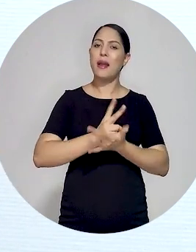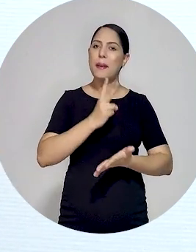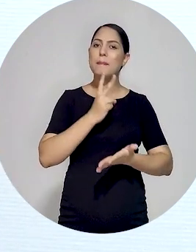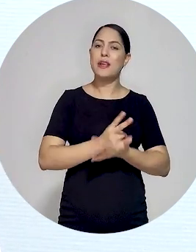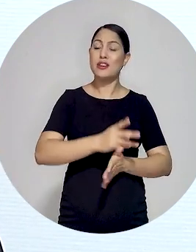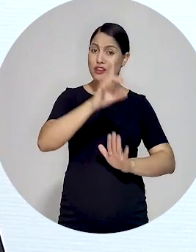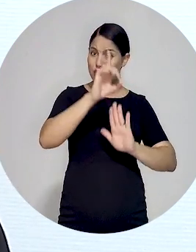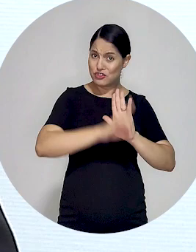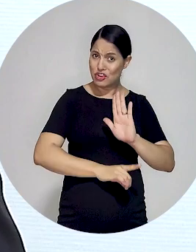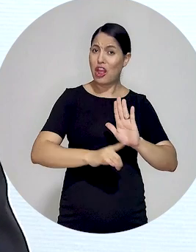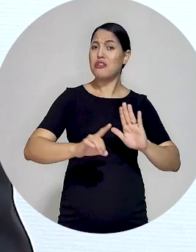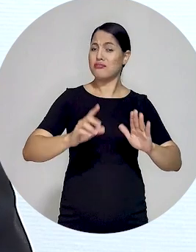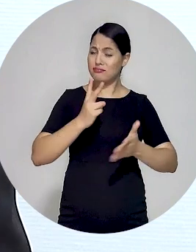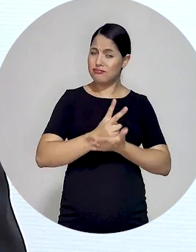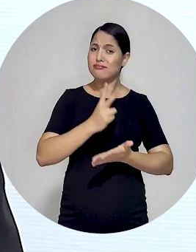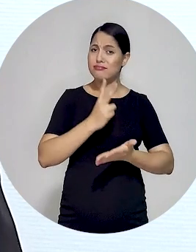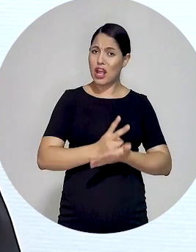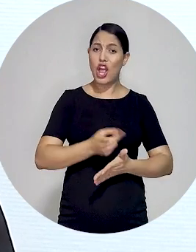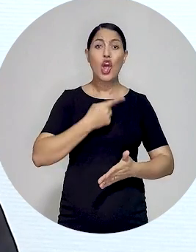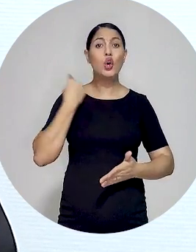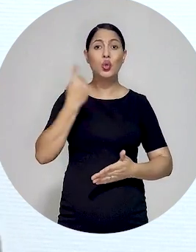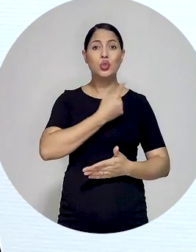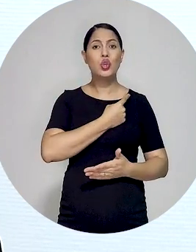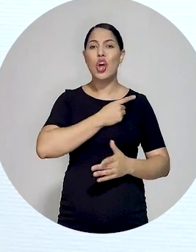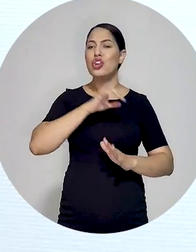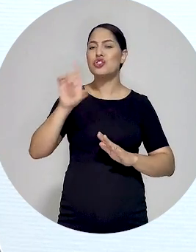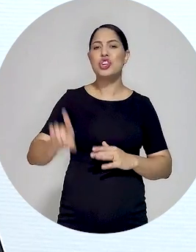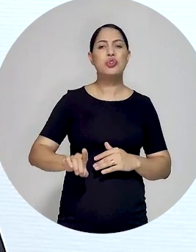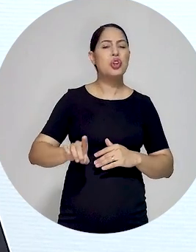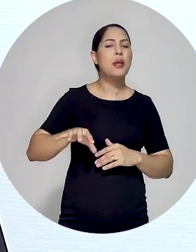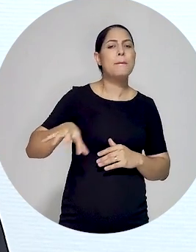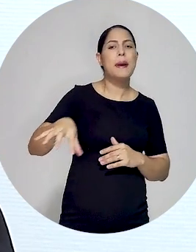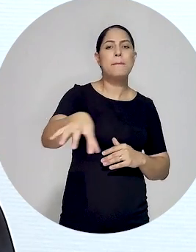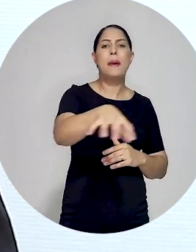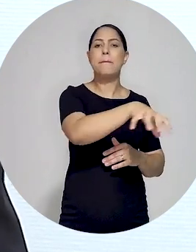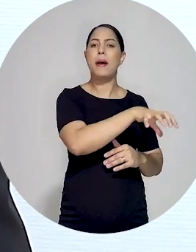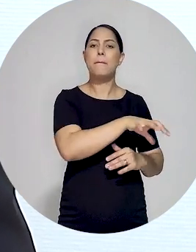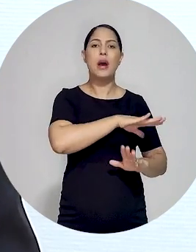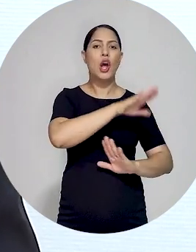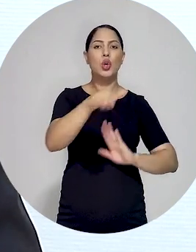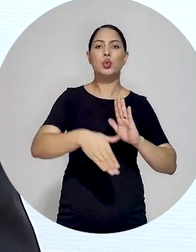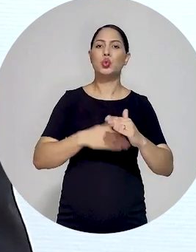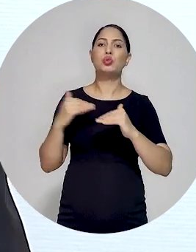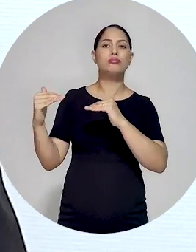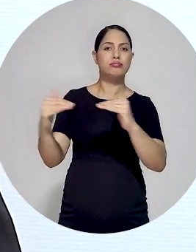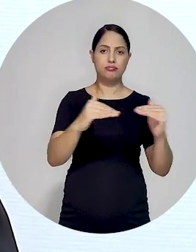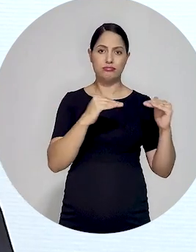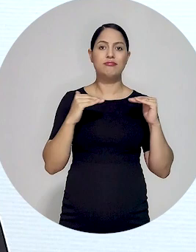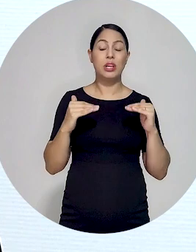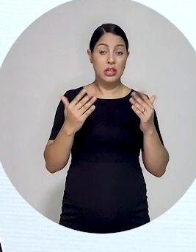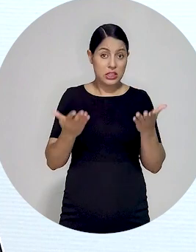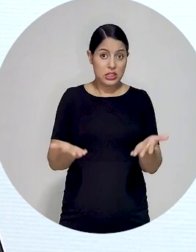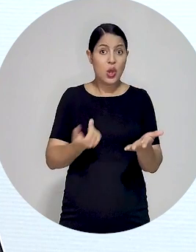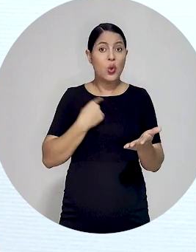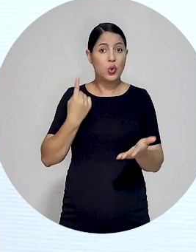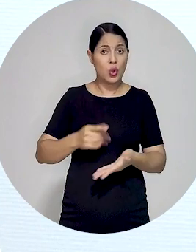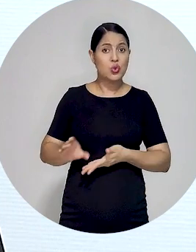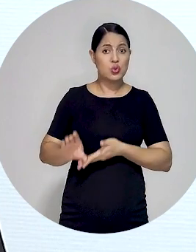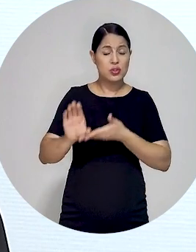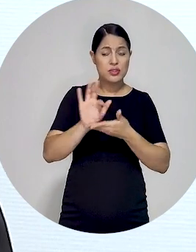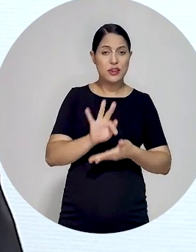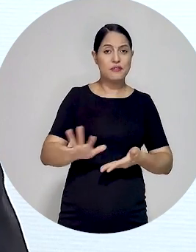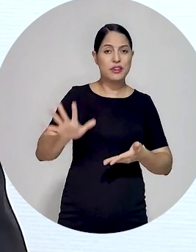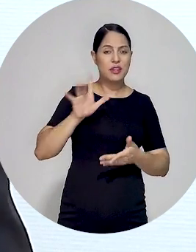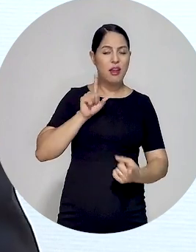os mesmos deveres, com os mesmos direitos, com a mesma diretoria e, enfim, cada um recebendo a presença efetiva